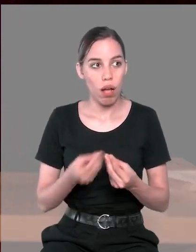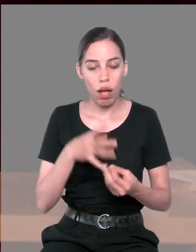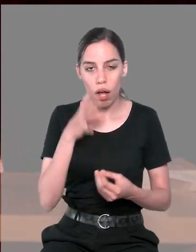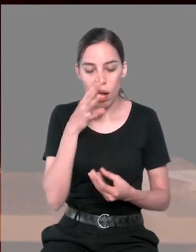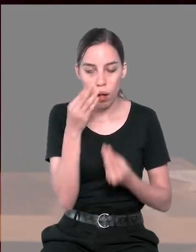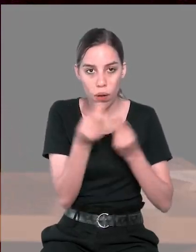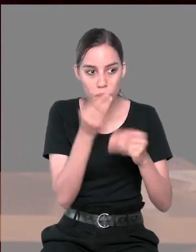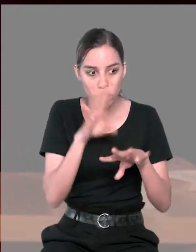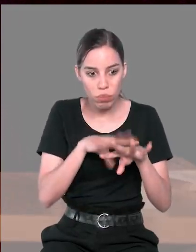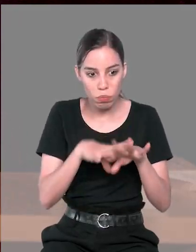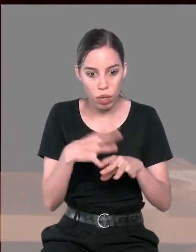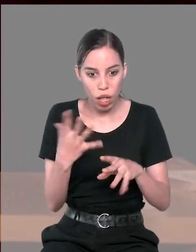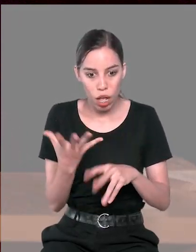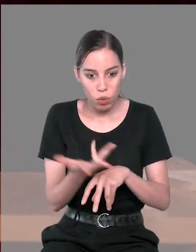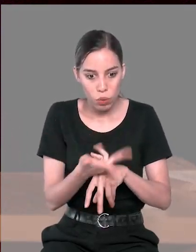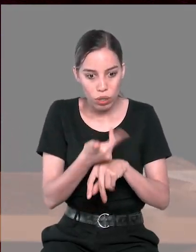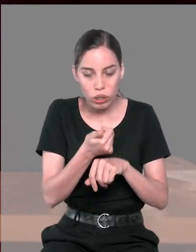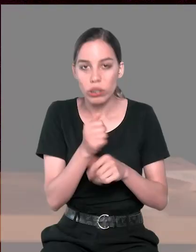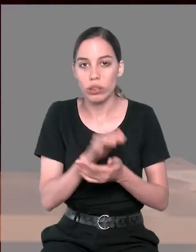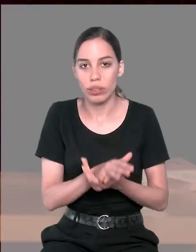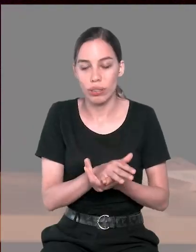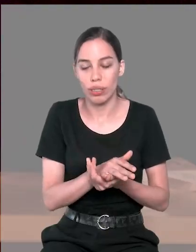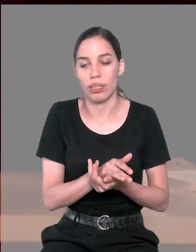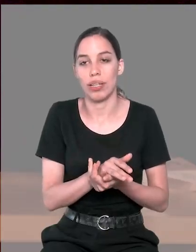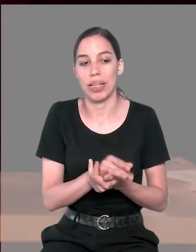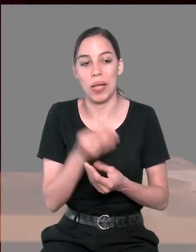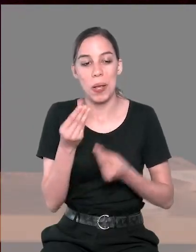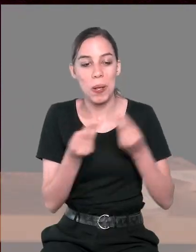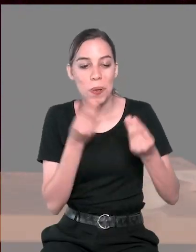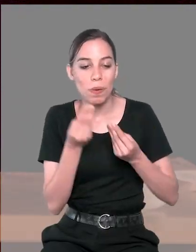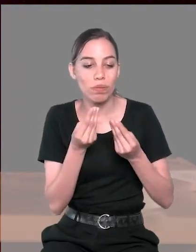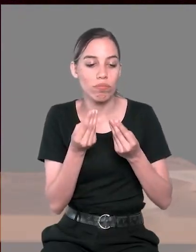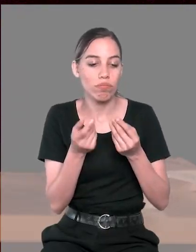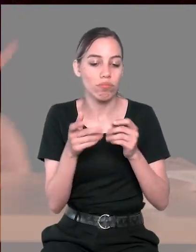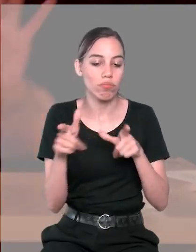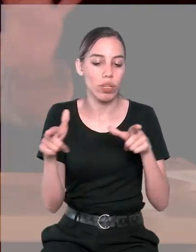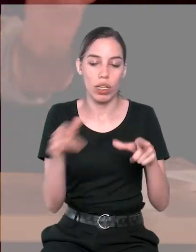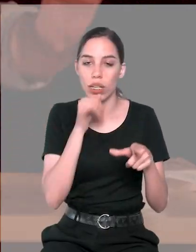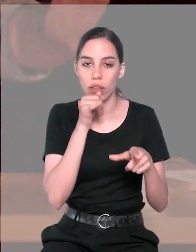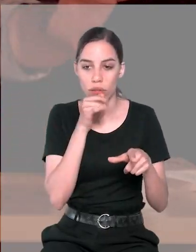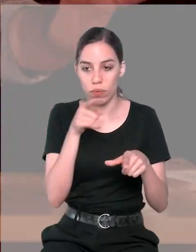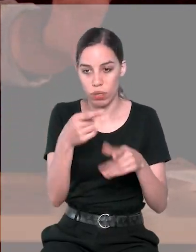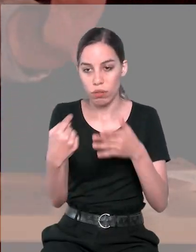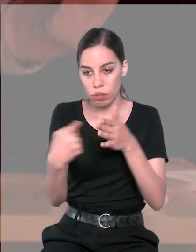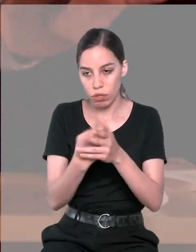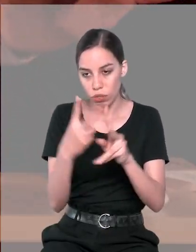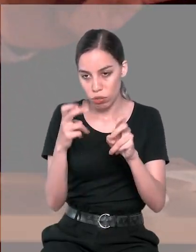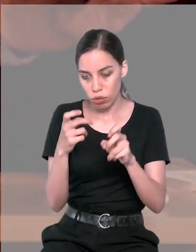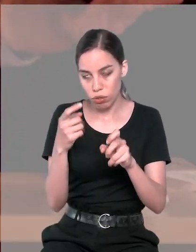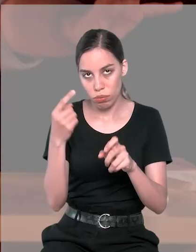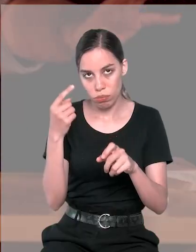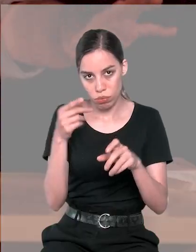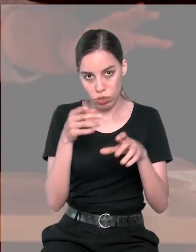É esse tipo de jogo. Eu insistiria. É essa visão estética do jogo de xadrez. Quando você começou a perguntar, me veio